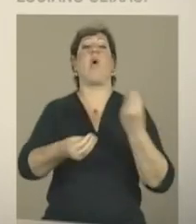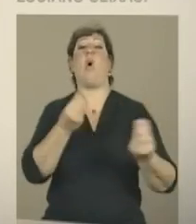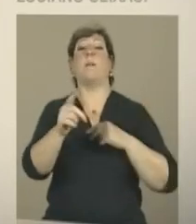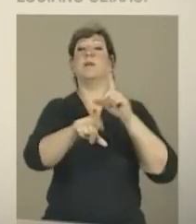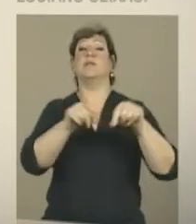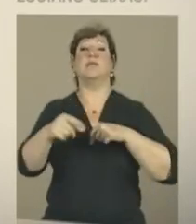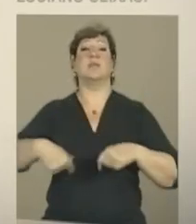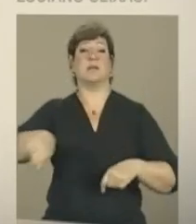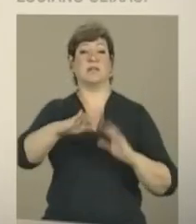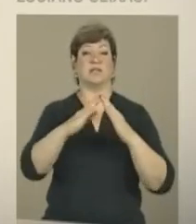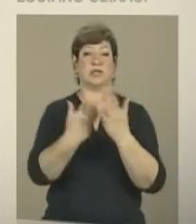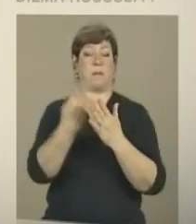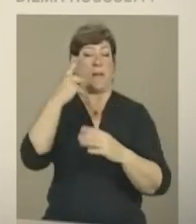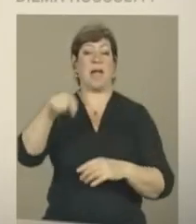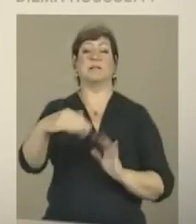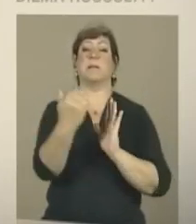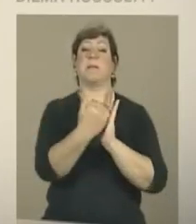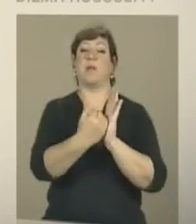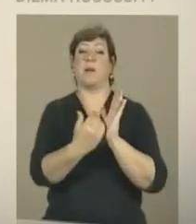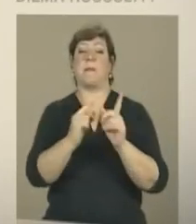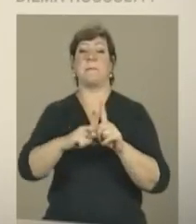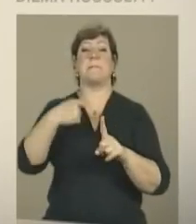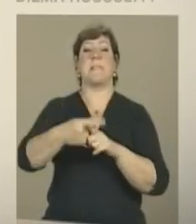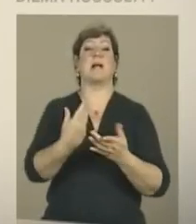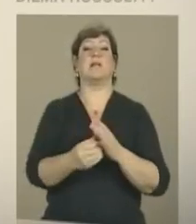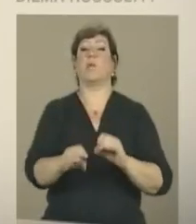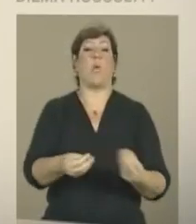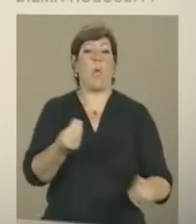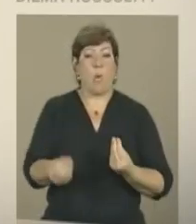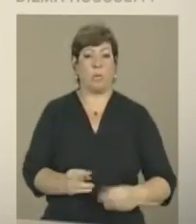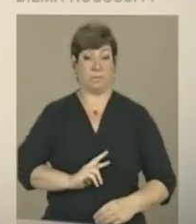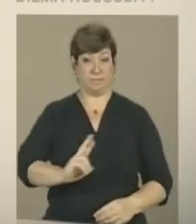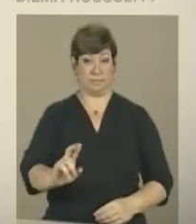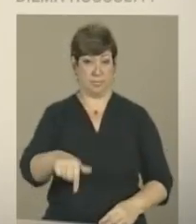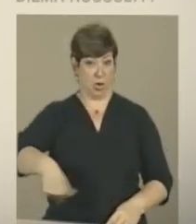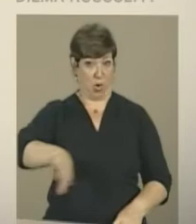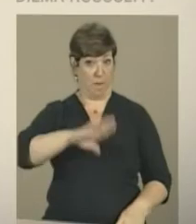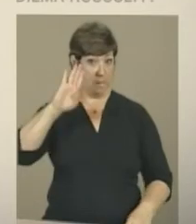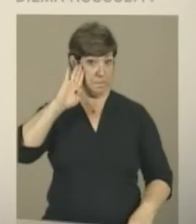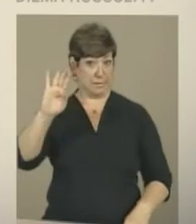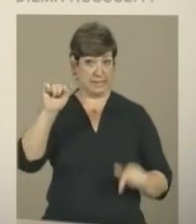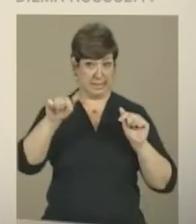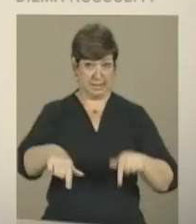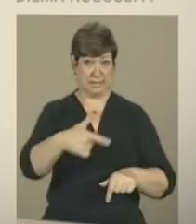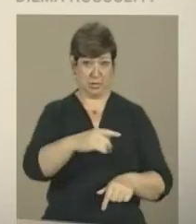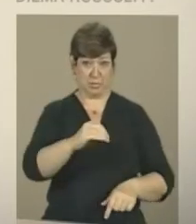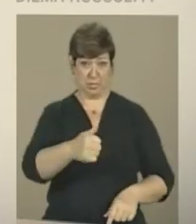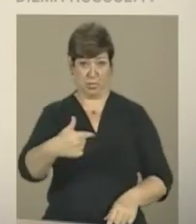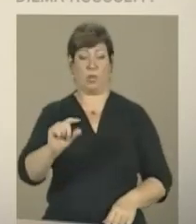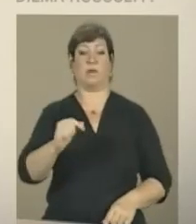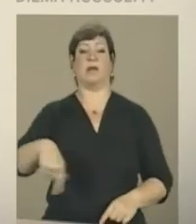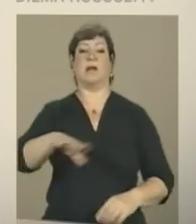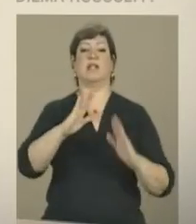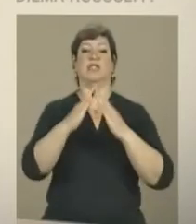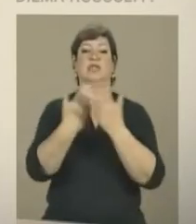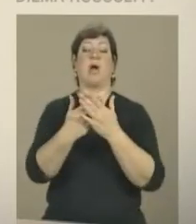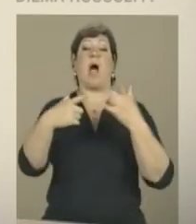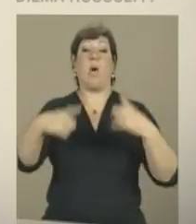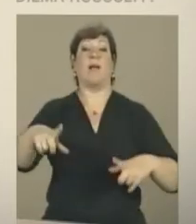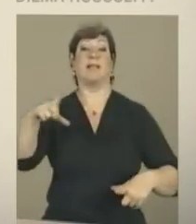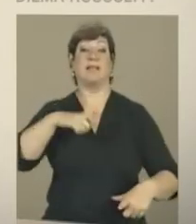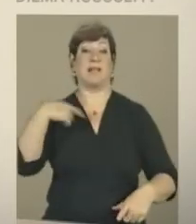escolas para o mais educação presidenta olha Luciano Nossa prioridade neste ano são as escolas onde